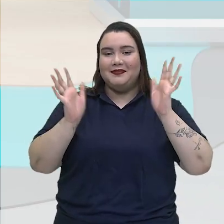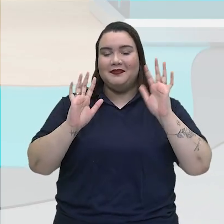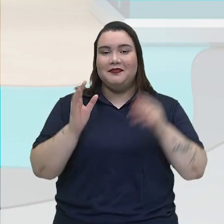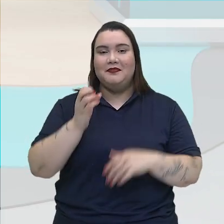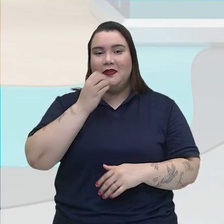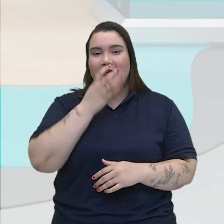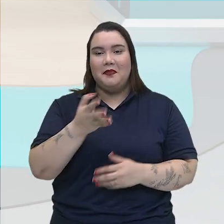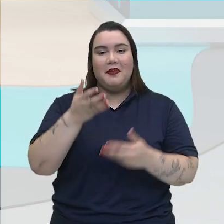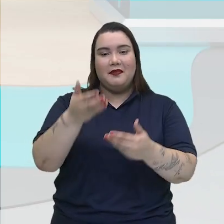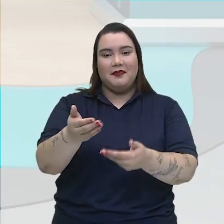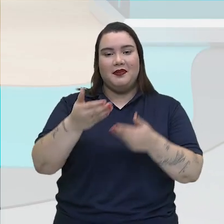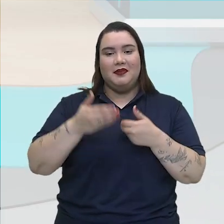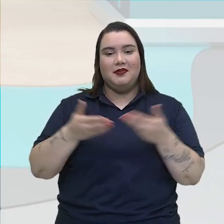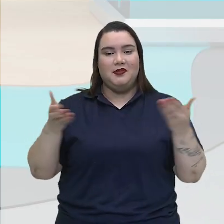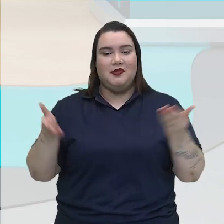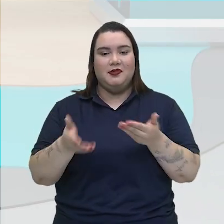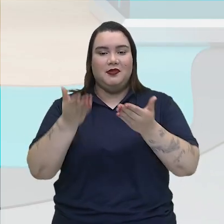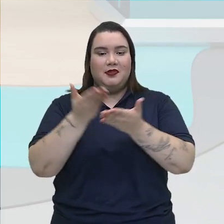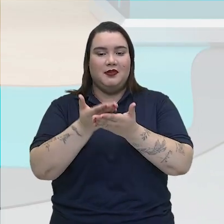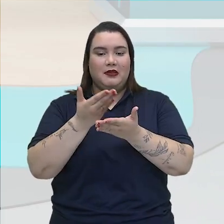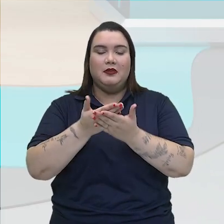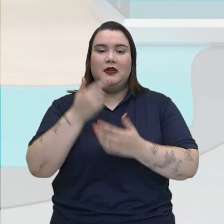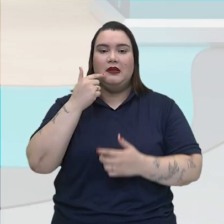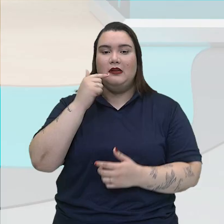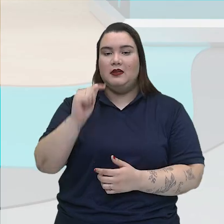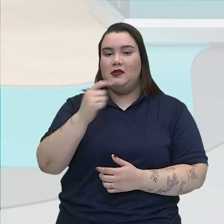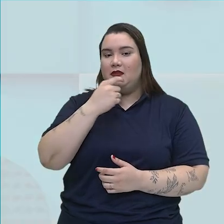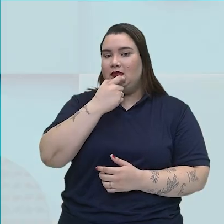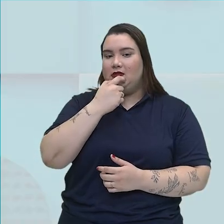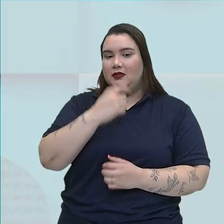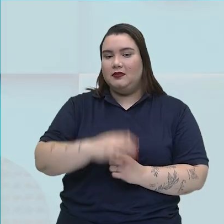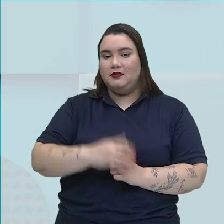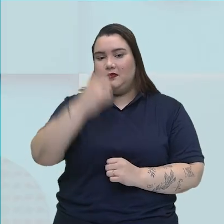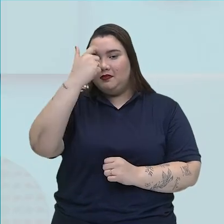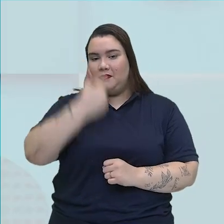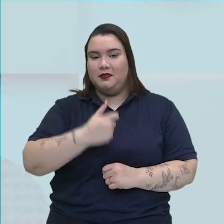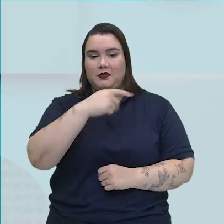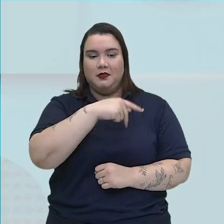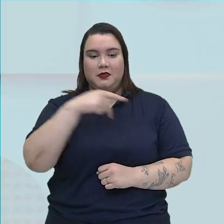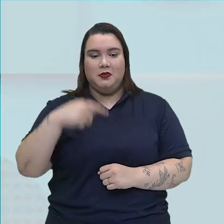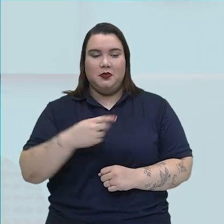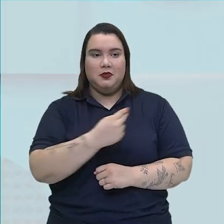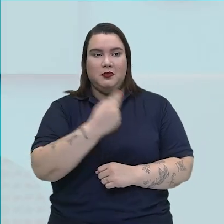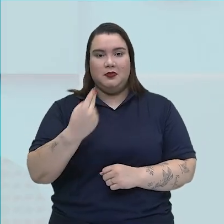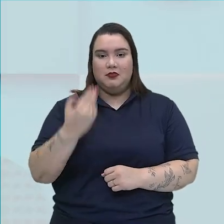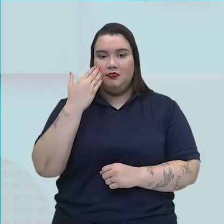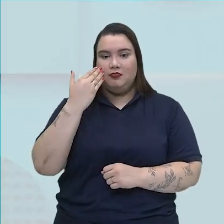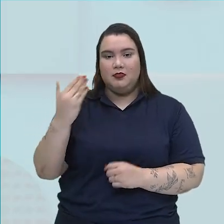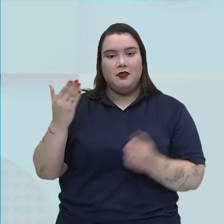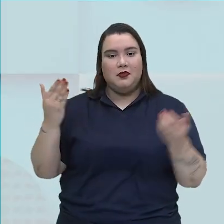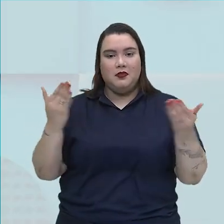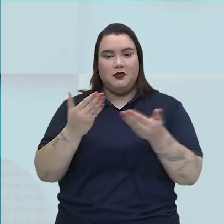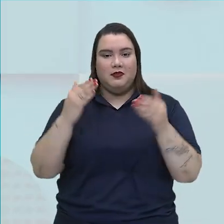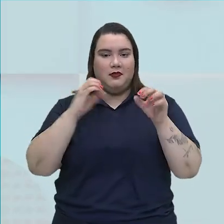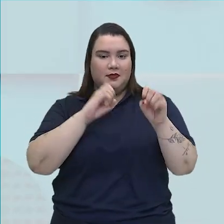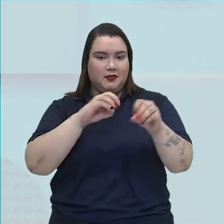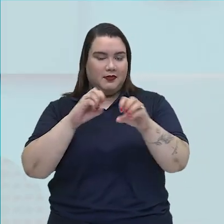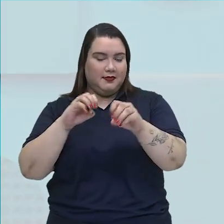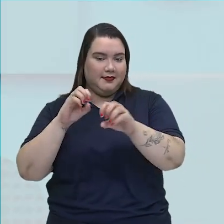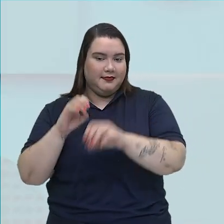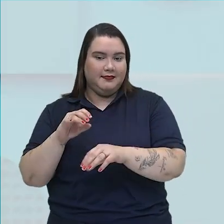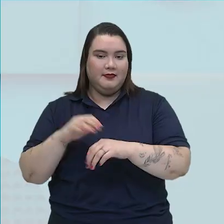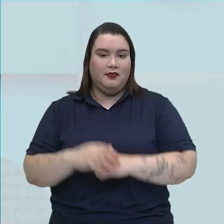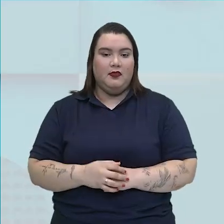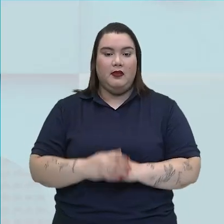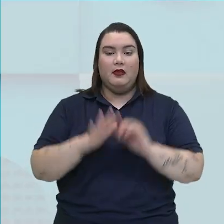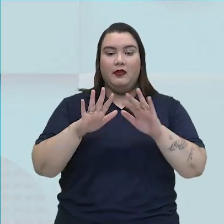Welcome, sejam bem-vindos a mais uma aula de língua inglesa. Eu sou a teacher Fernanda Gurgel, nós vamos estar juntos mais uma vez